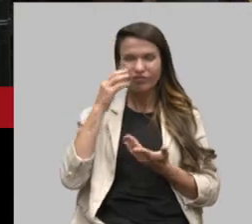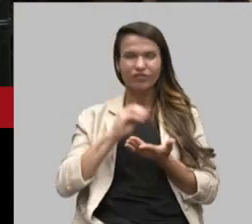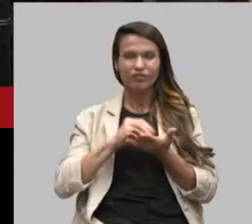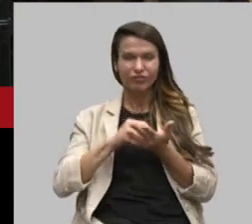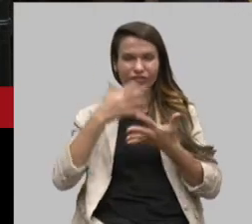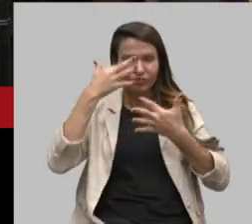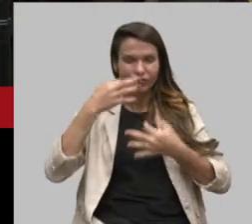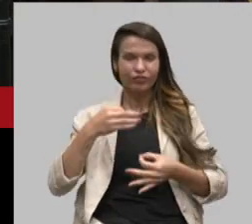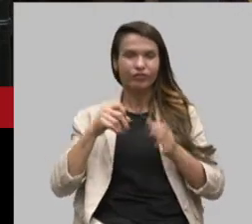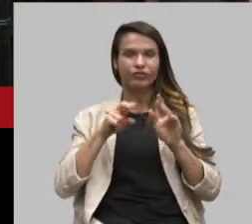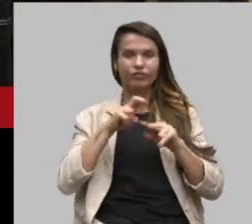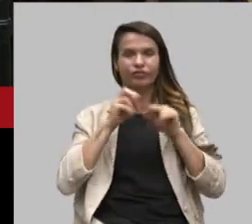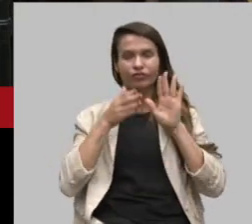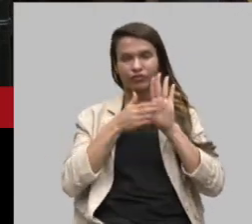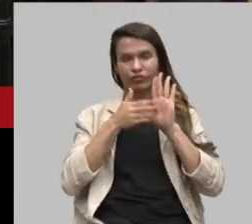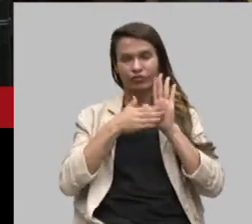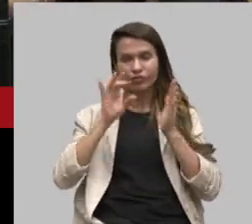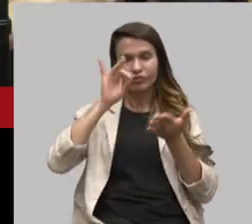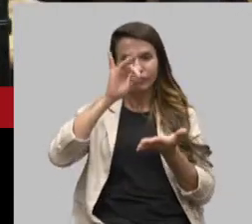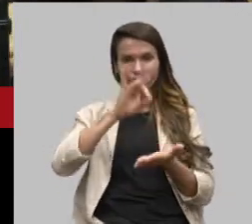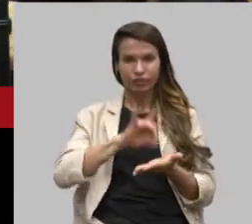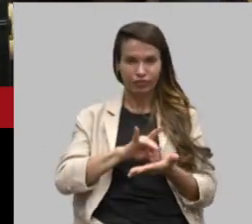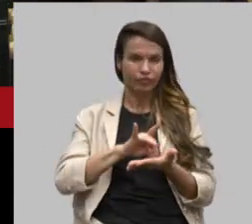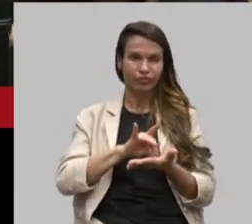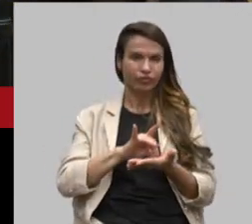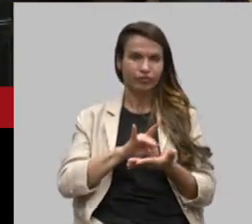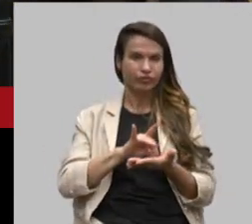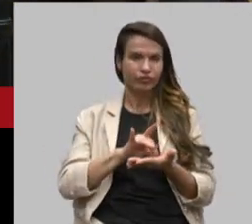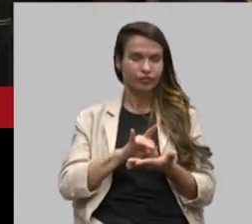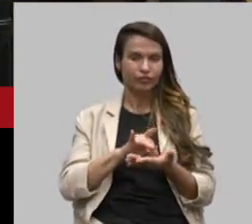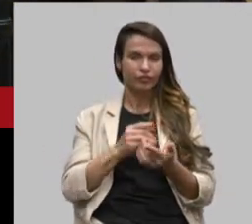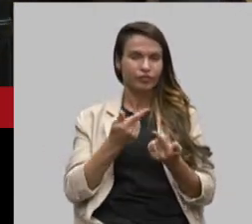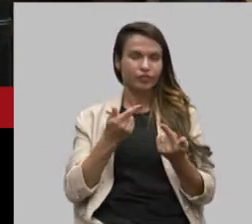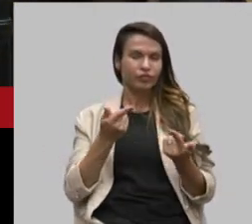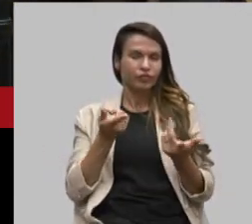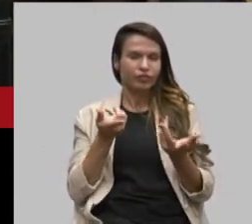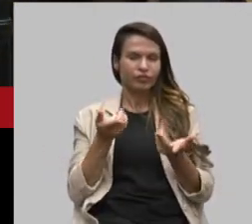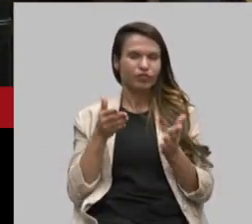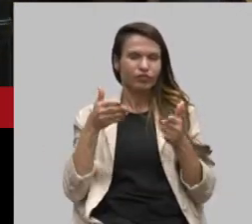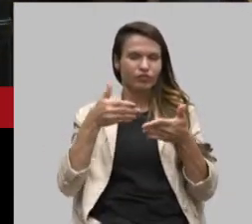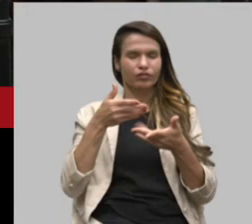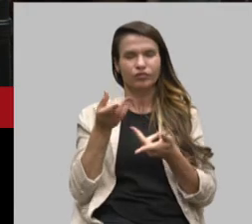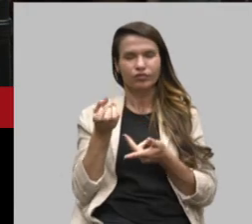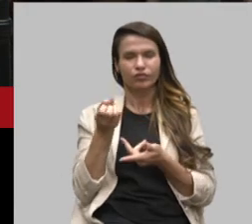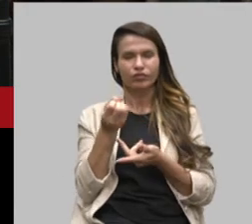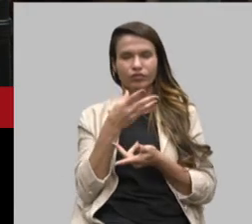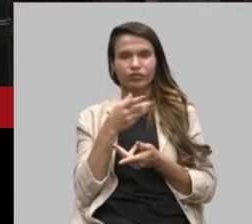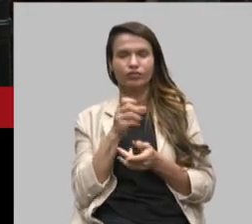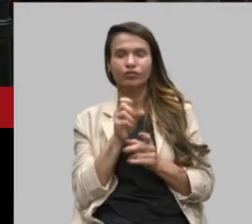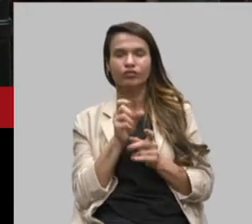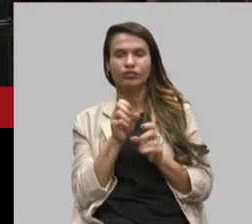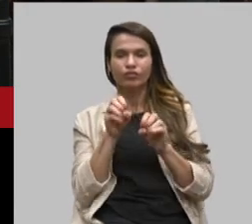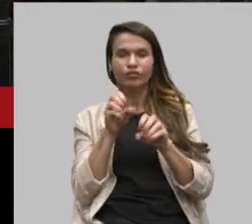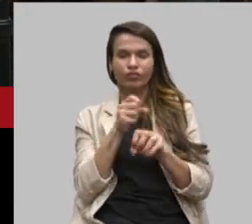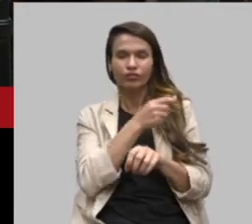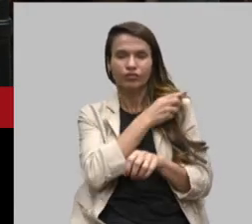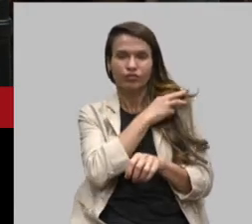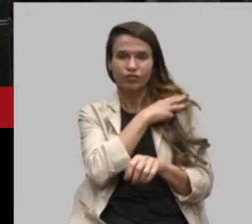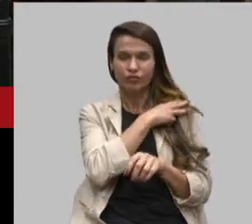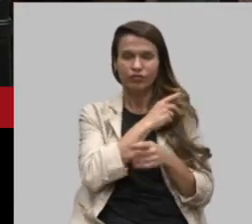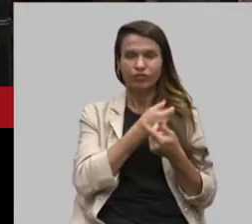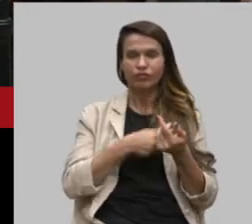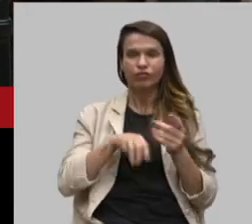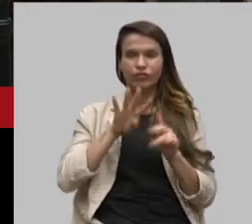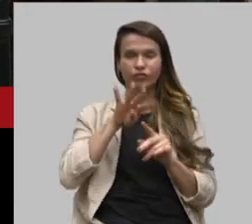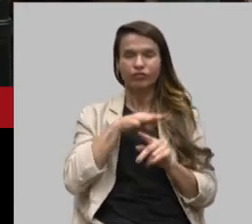proposta a proposta real que não não há menção sobre o novo ensino médio e essa convergência entre a matriz curricular de ensino e a matriz de